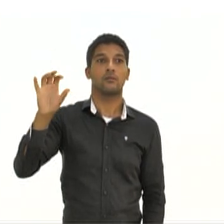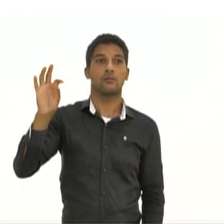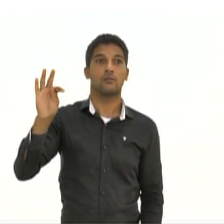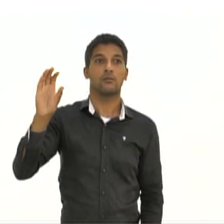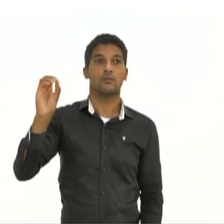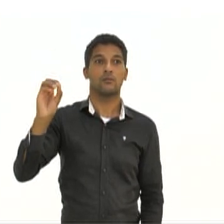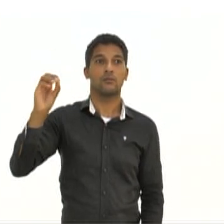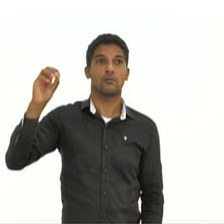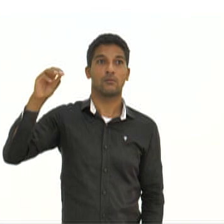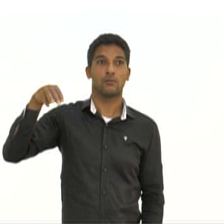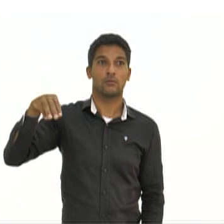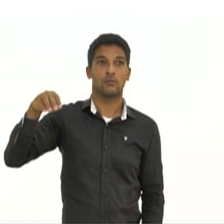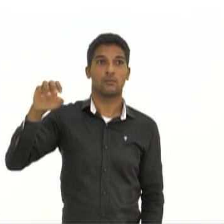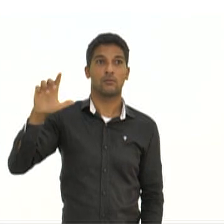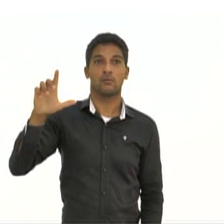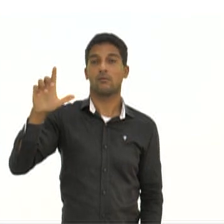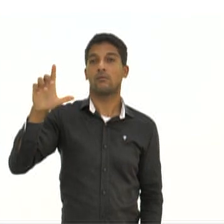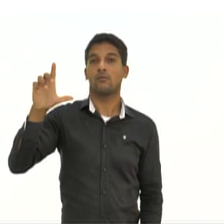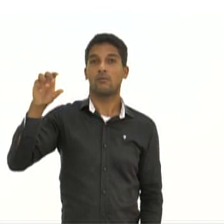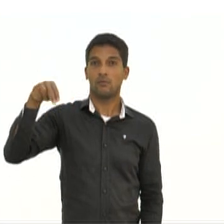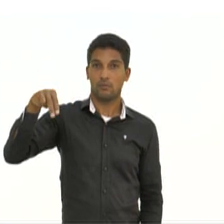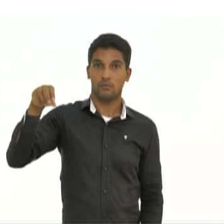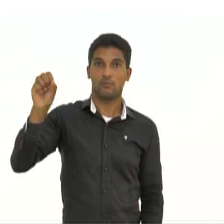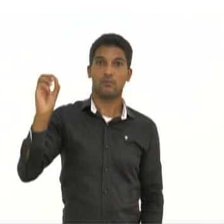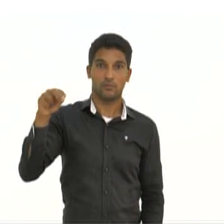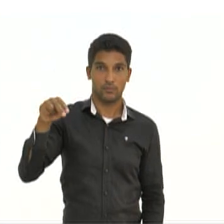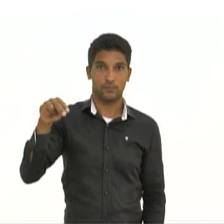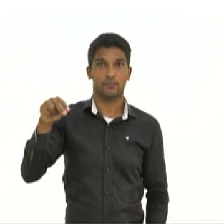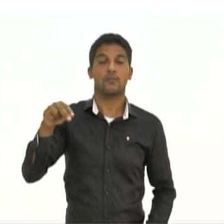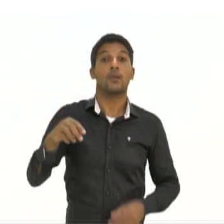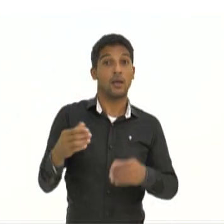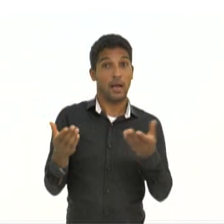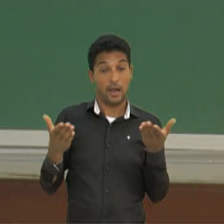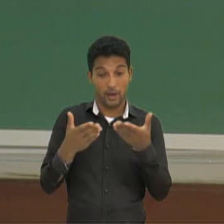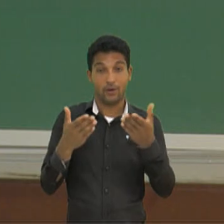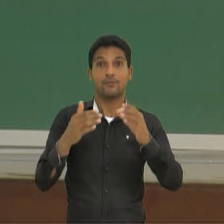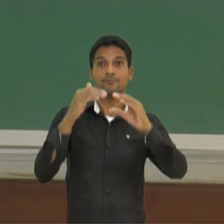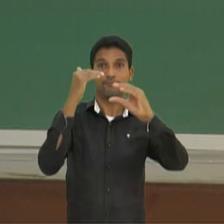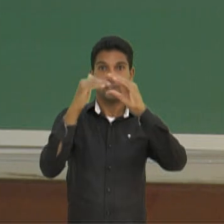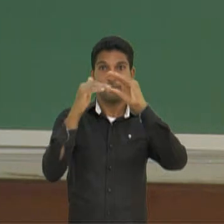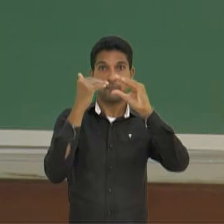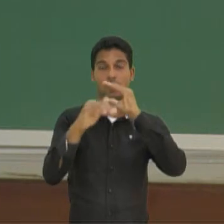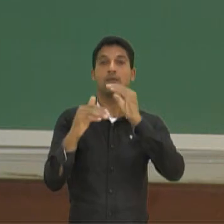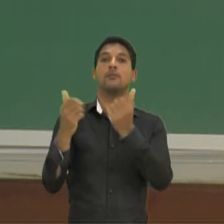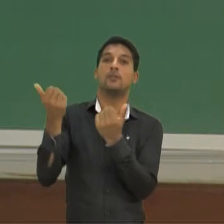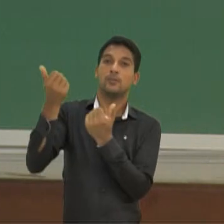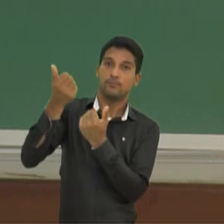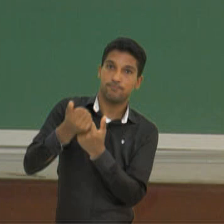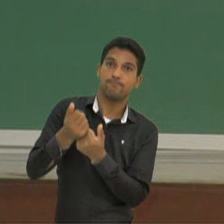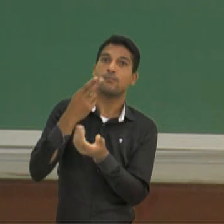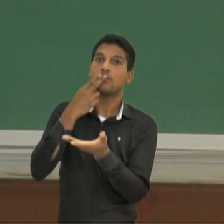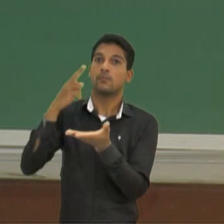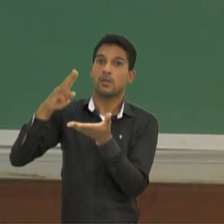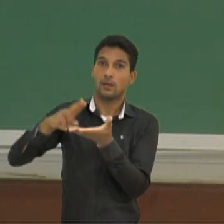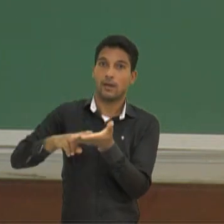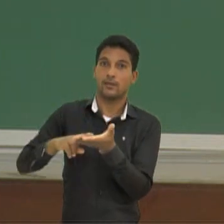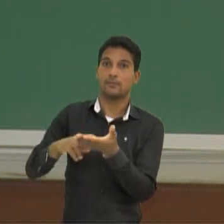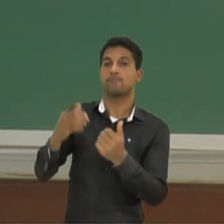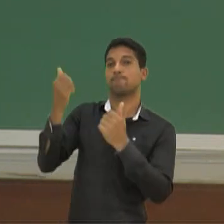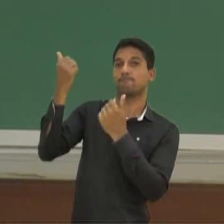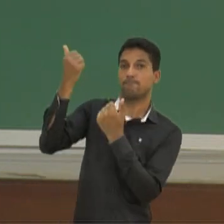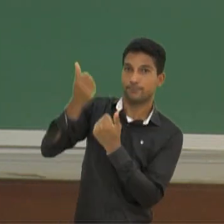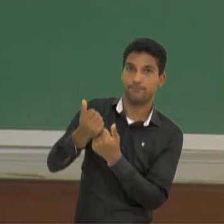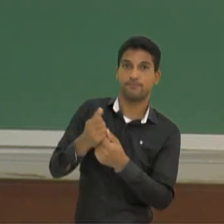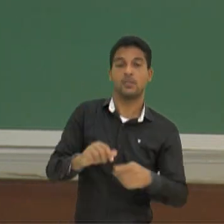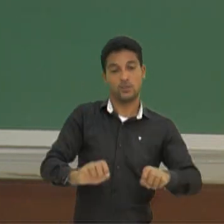para as pessoas se comunicarem, certo? Veio a substituir as cartas, né? Dentre outras formas de comunicação que a gente tem aí nos